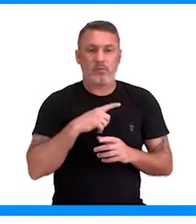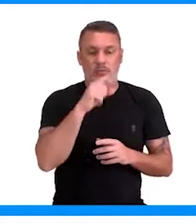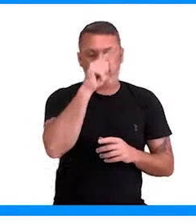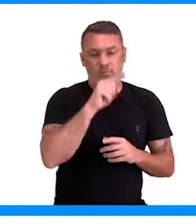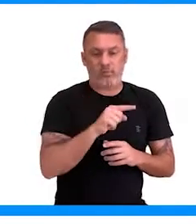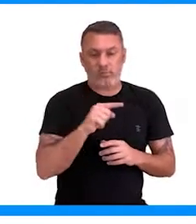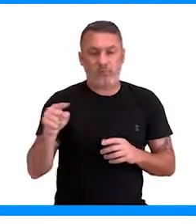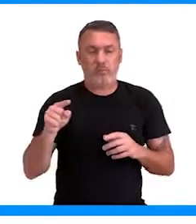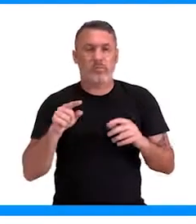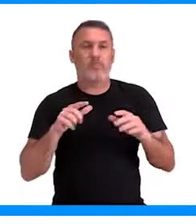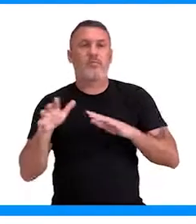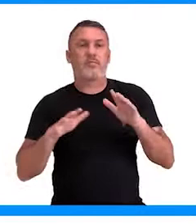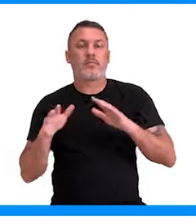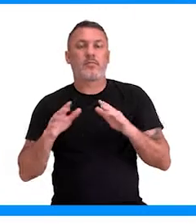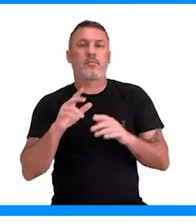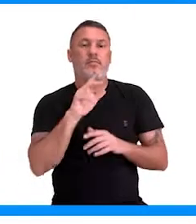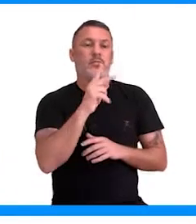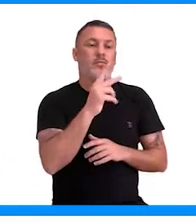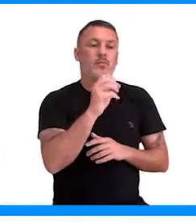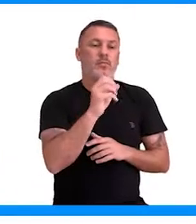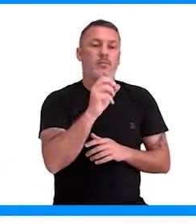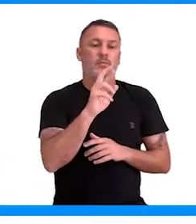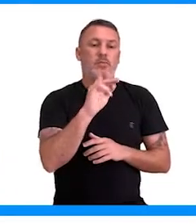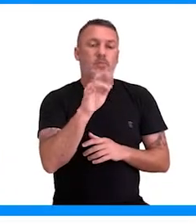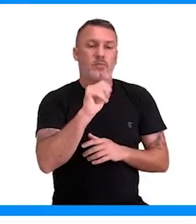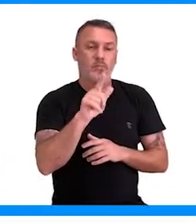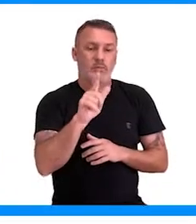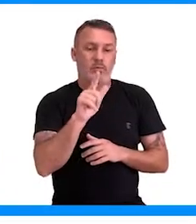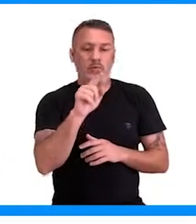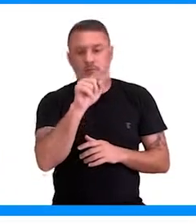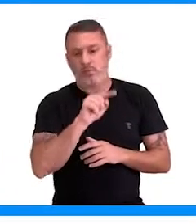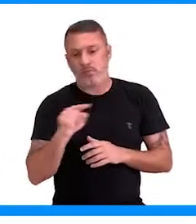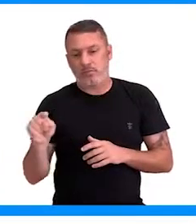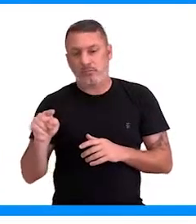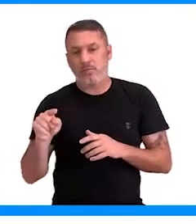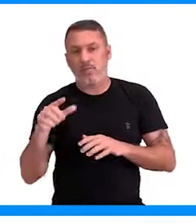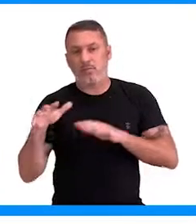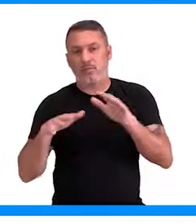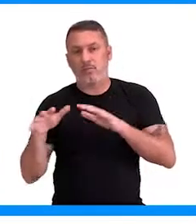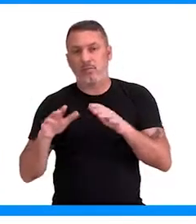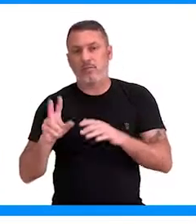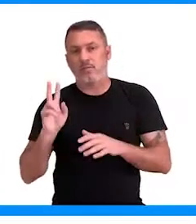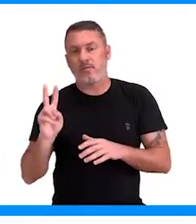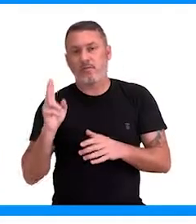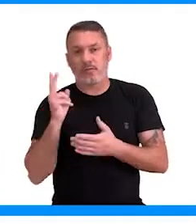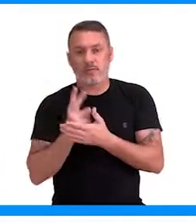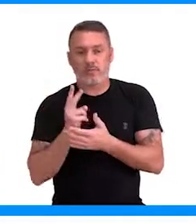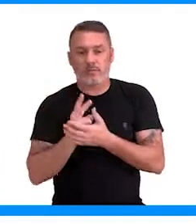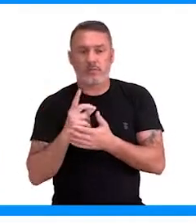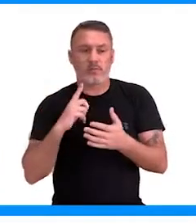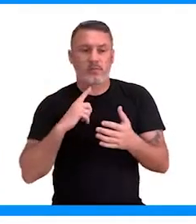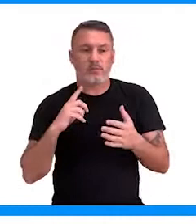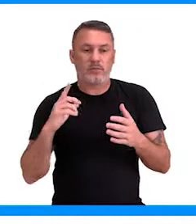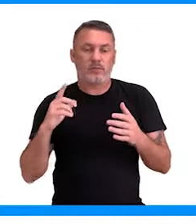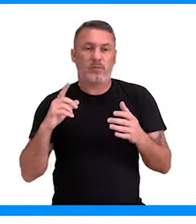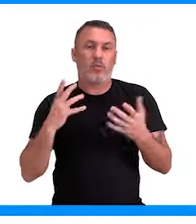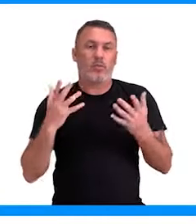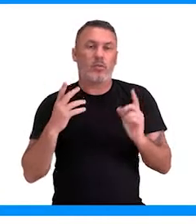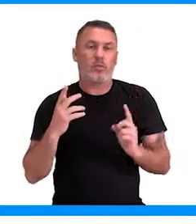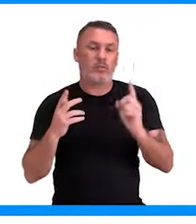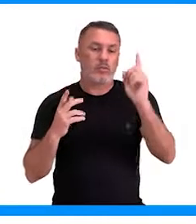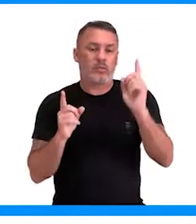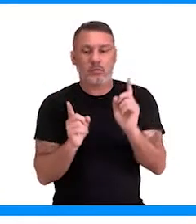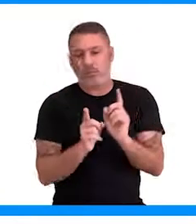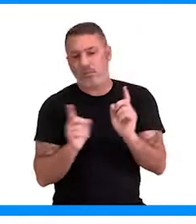um movimento na horizontal uniforme, com velocidade constante, e na vertical, como se fosse